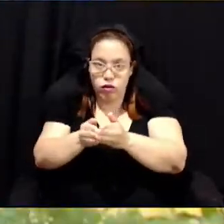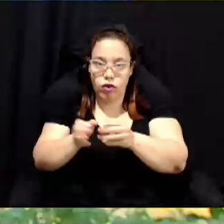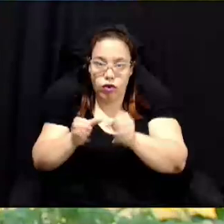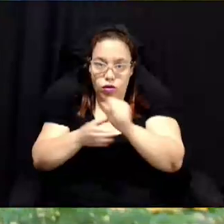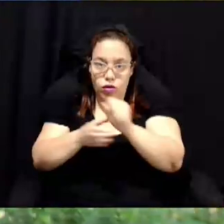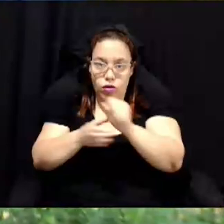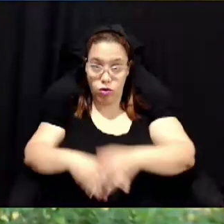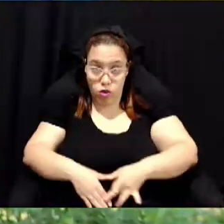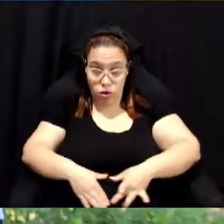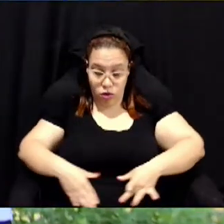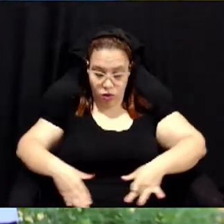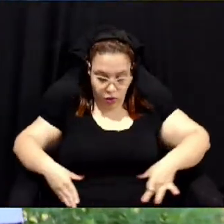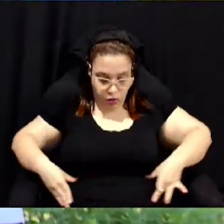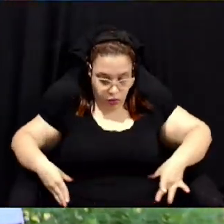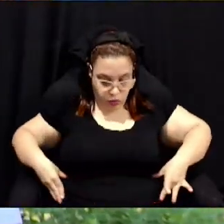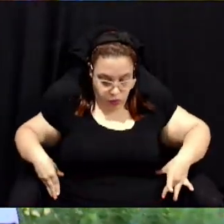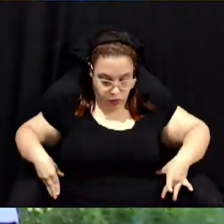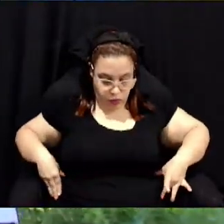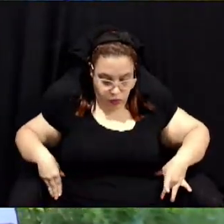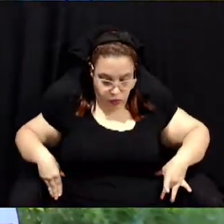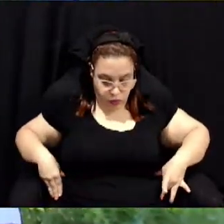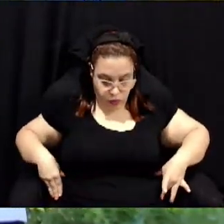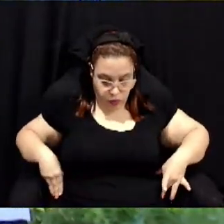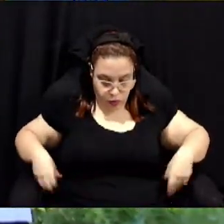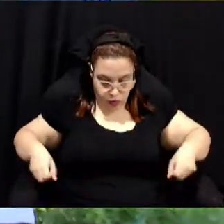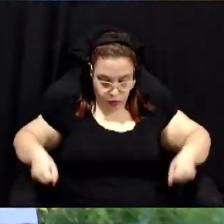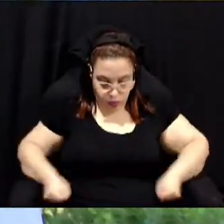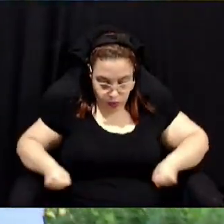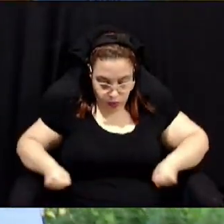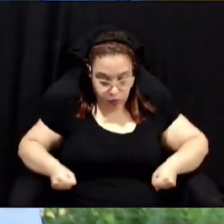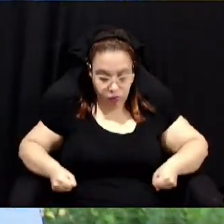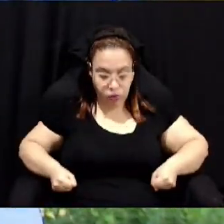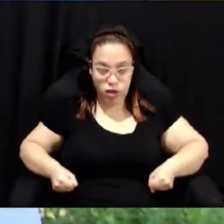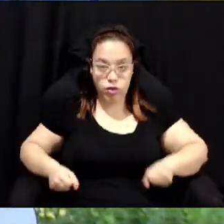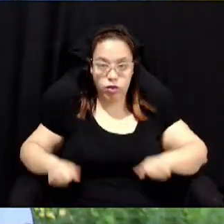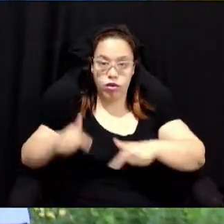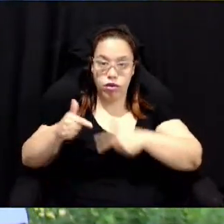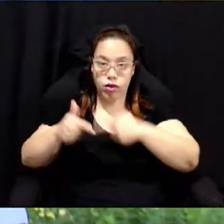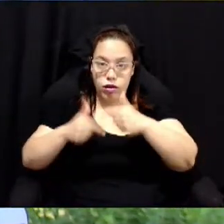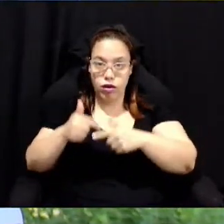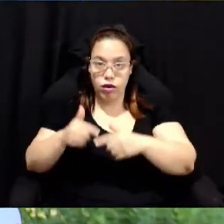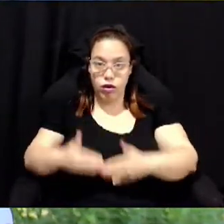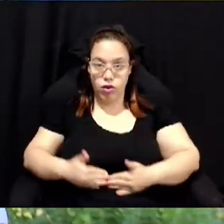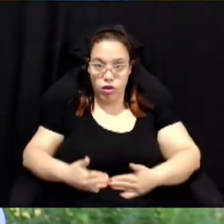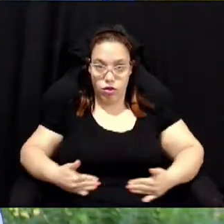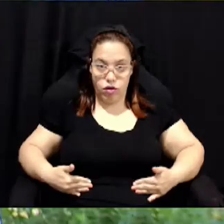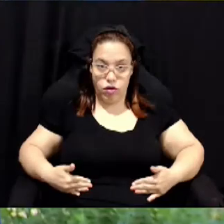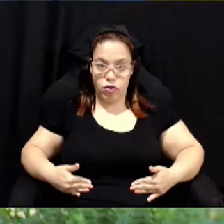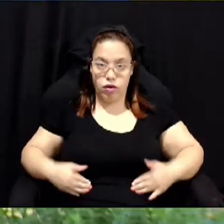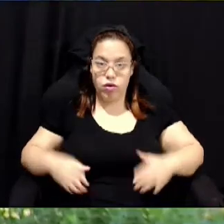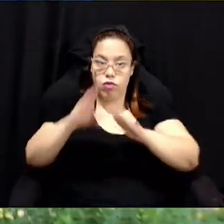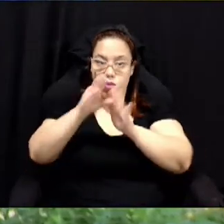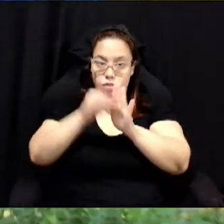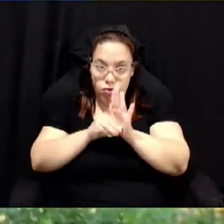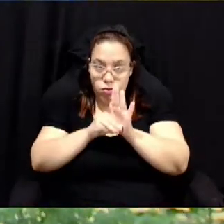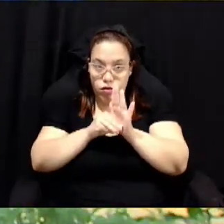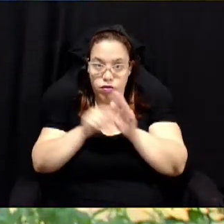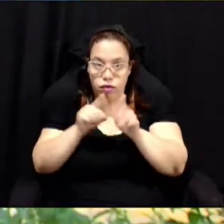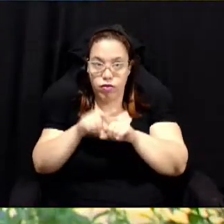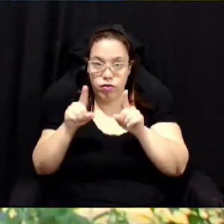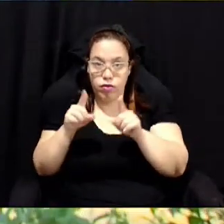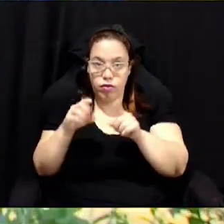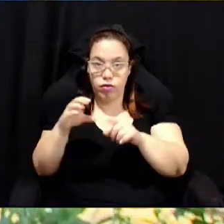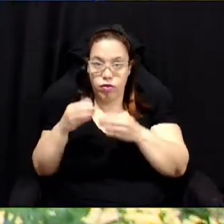na cintura, usando um saiote, né? Então se trabalha muito mais o quadril nesse tipo de modalidade, mas no caiaque aberto,